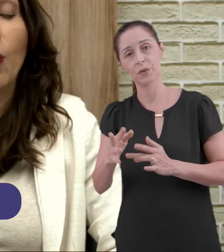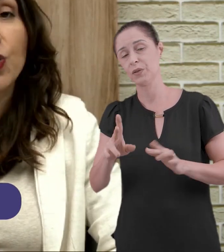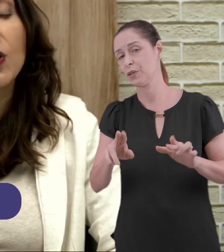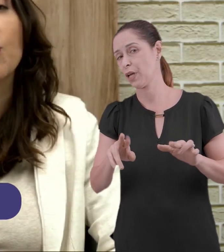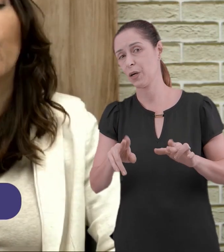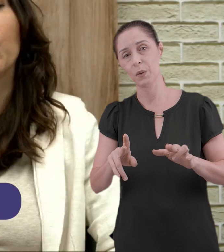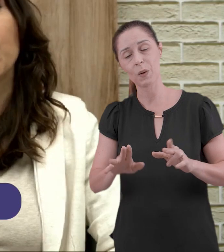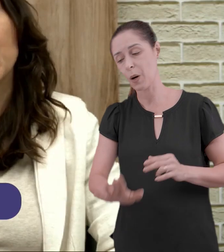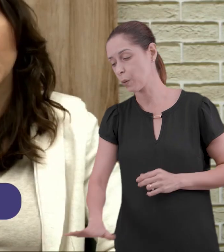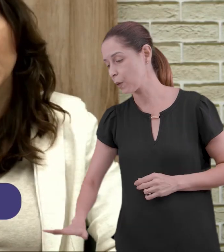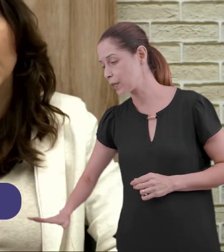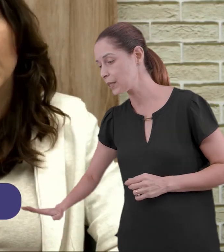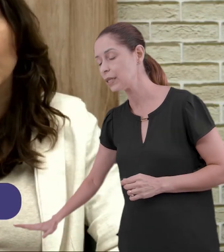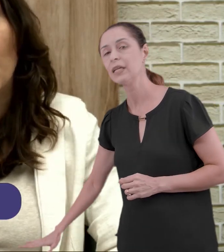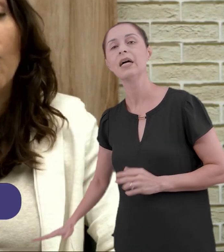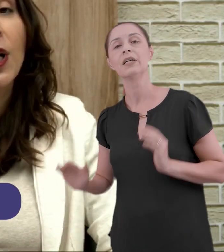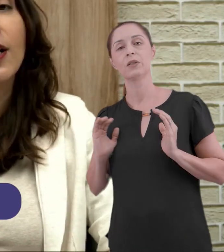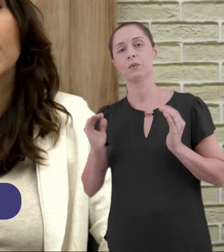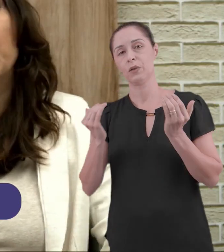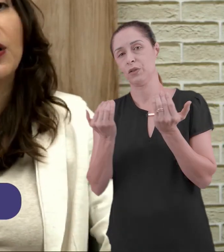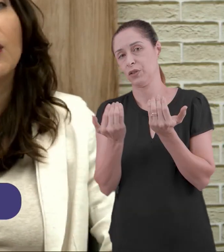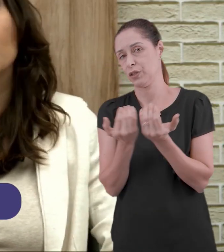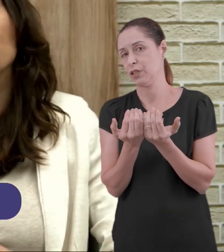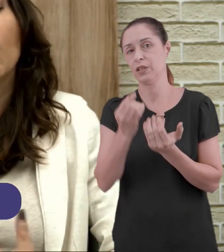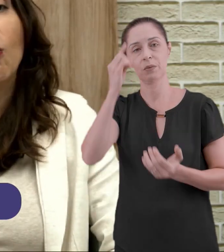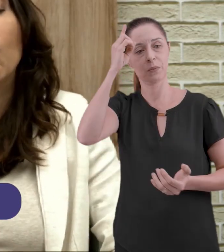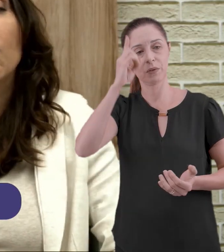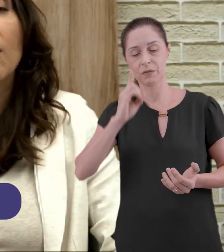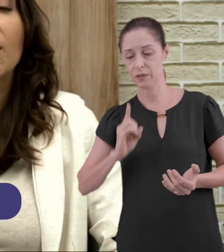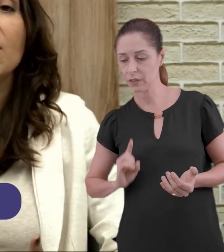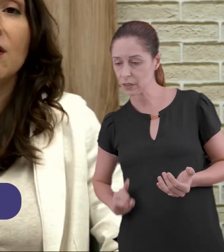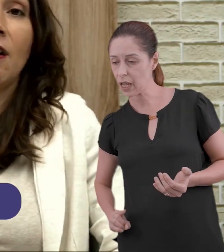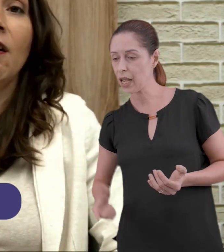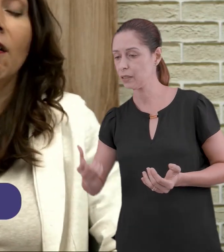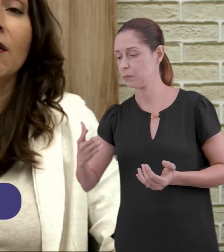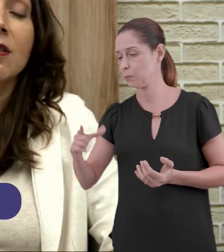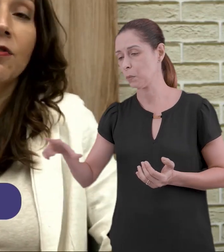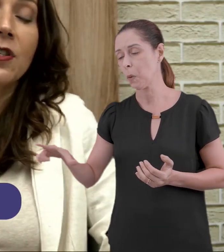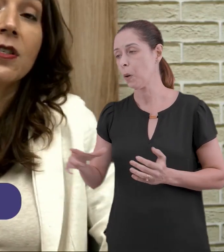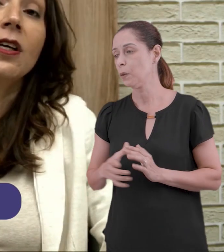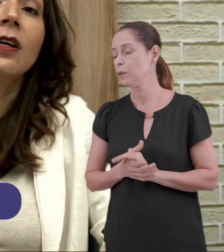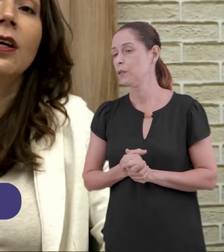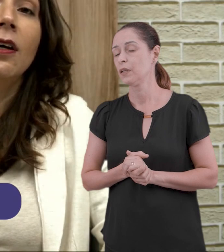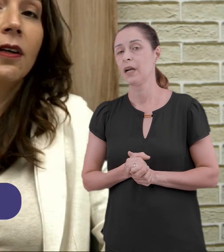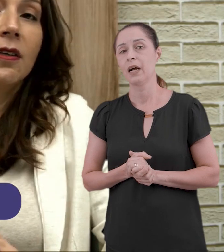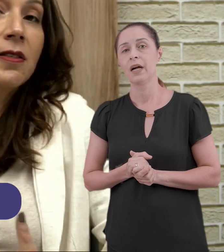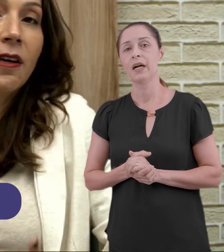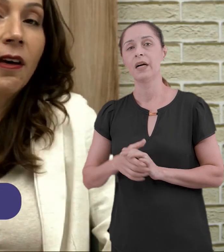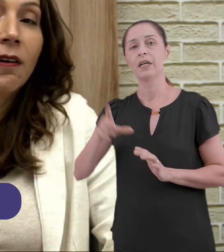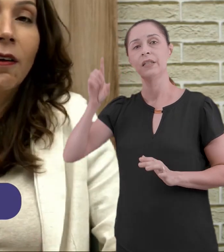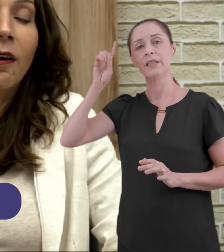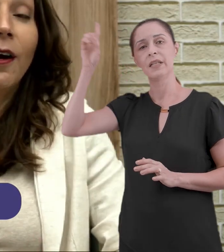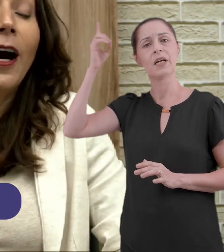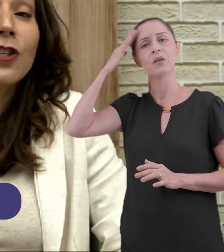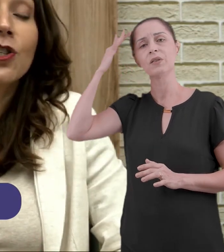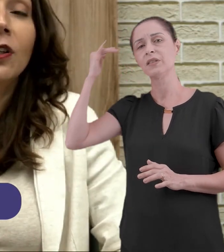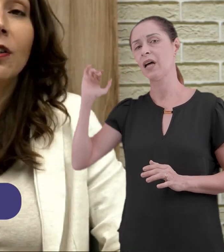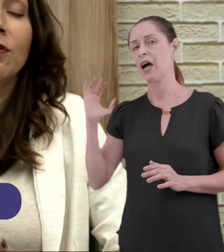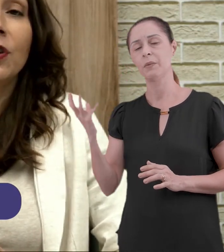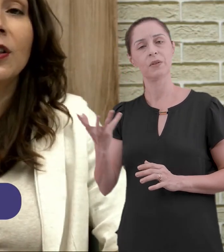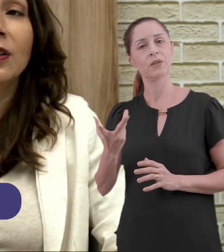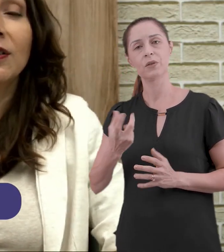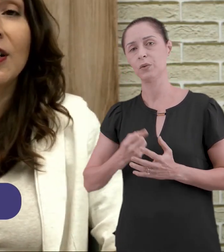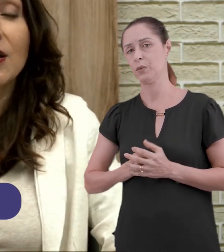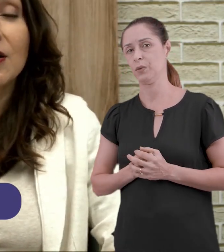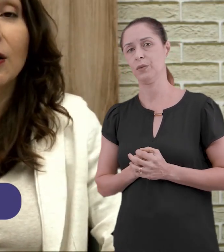criança com autismo, com deficiência intelectual, da maneira que o Senhor quiser fazer, quiser agir